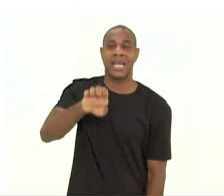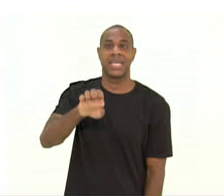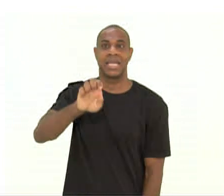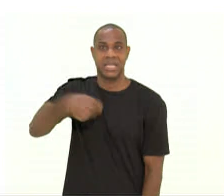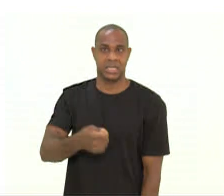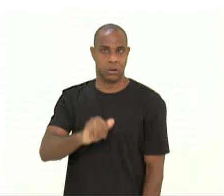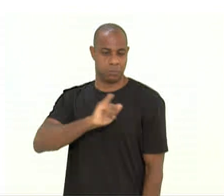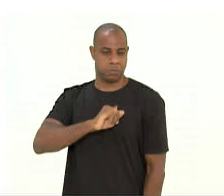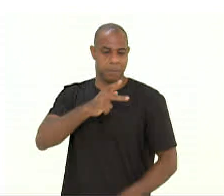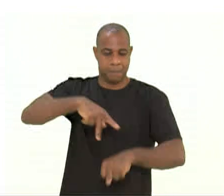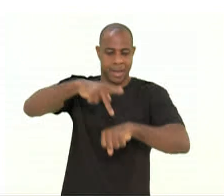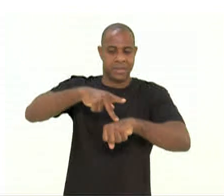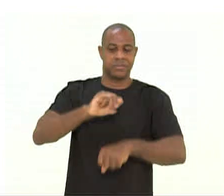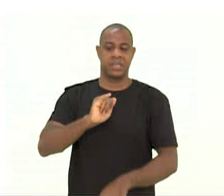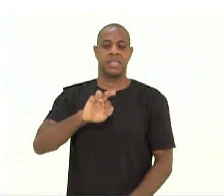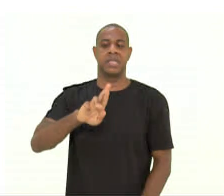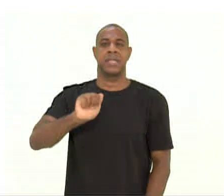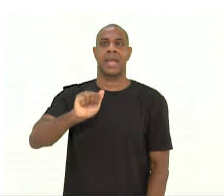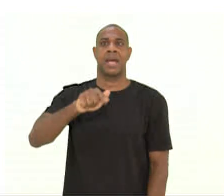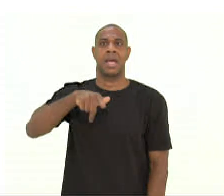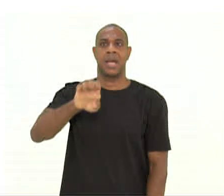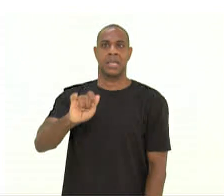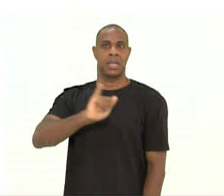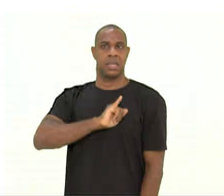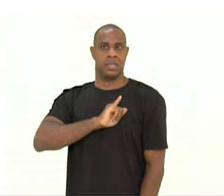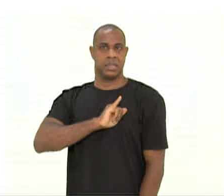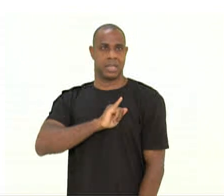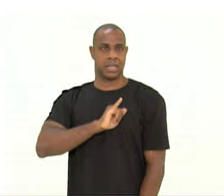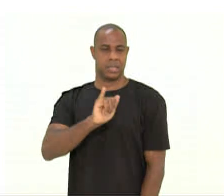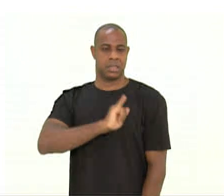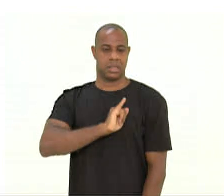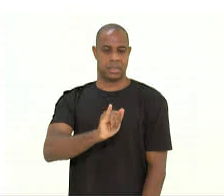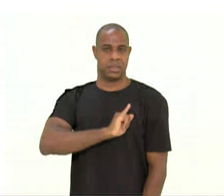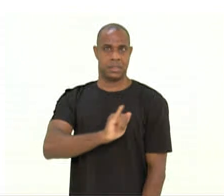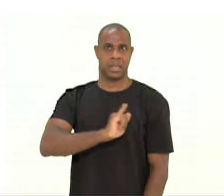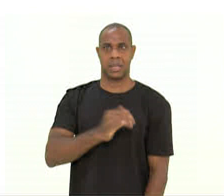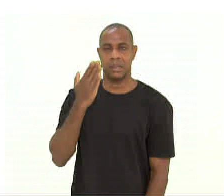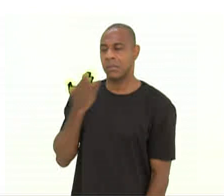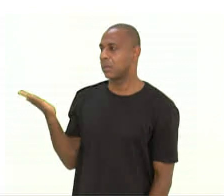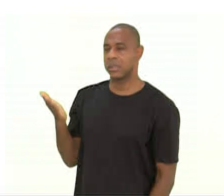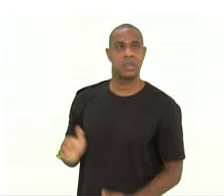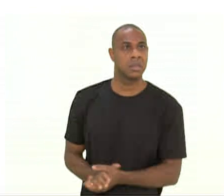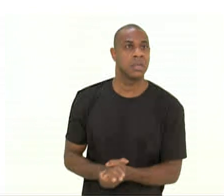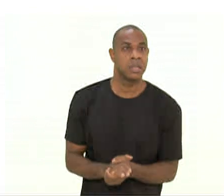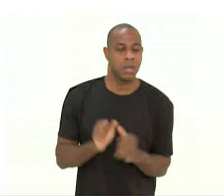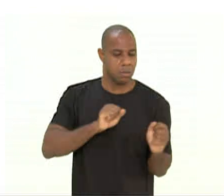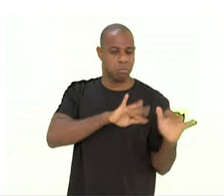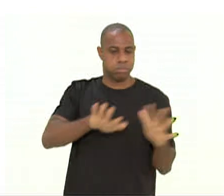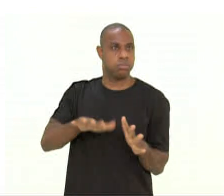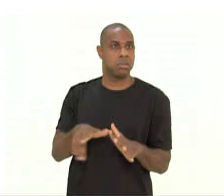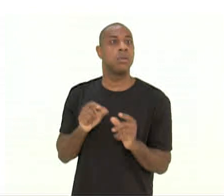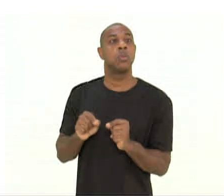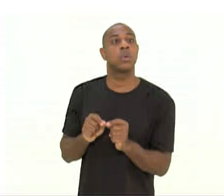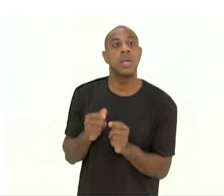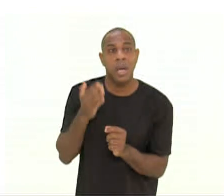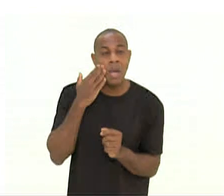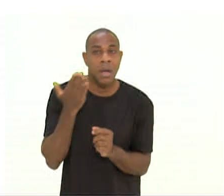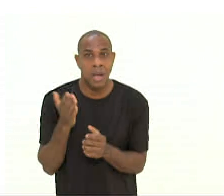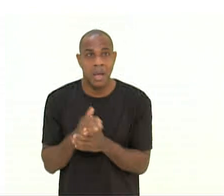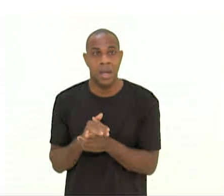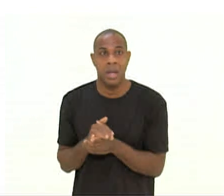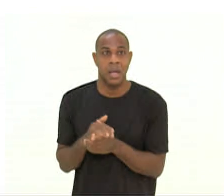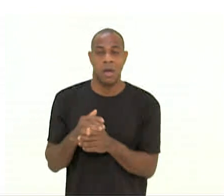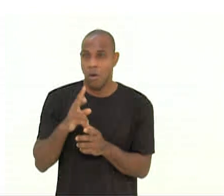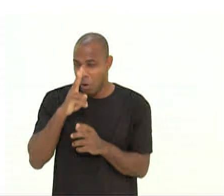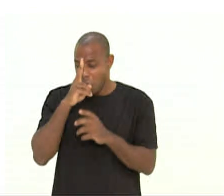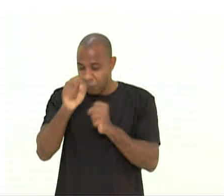o Iraque, no Oriente Médio, invadiu o Kuwait, que é um grande produtor de petróleo no Oriente Médio, e forças